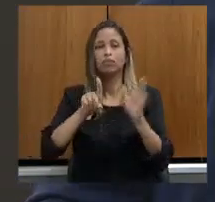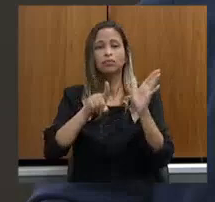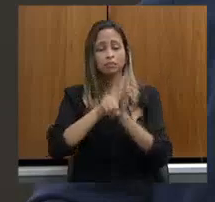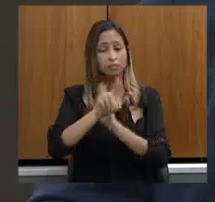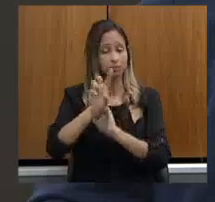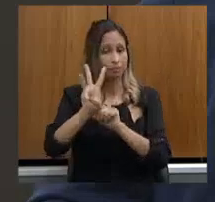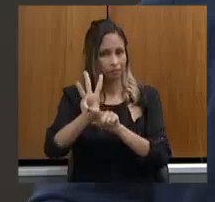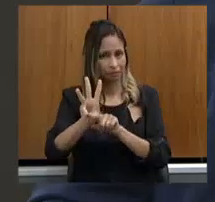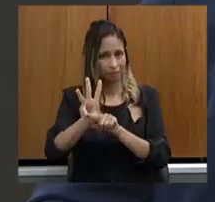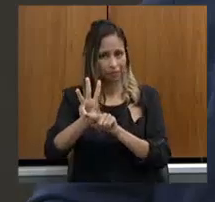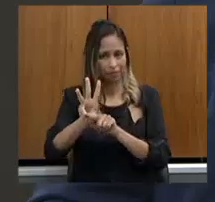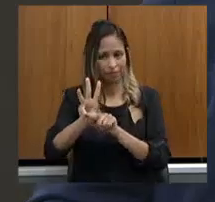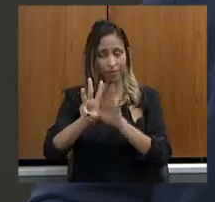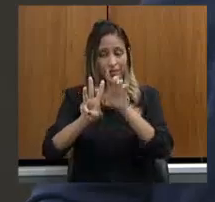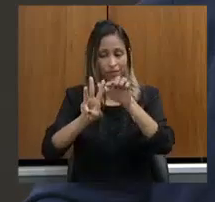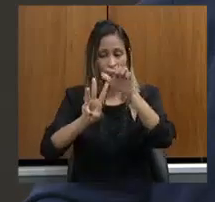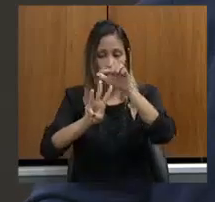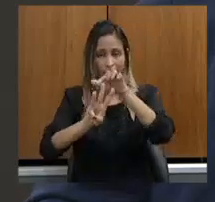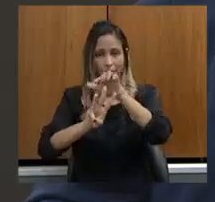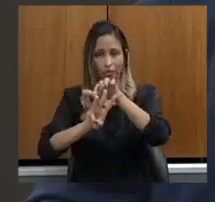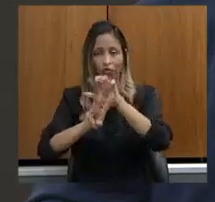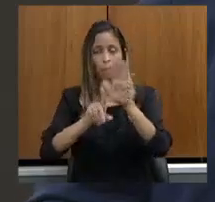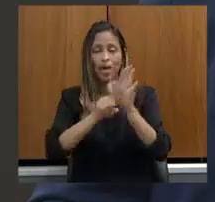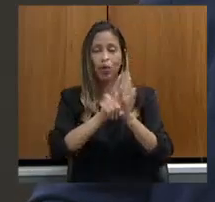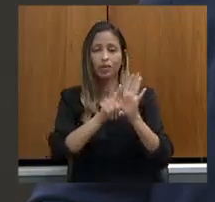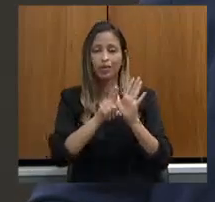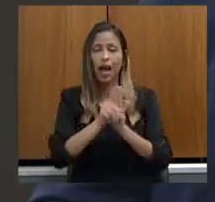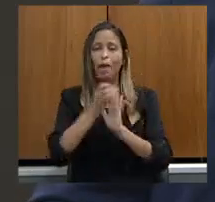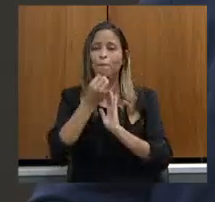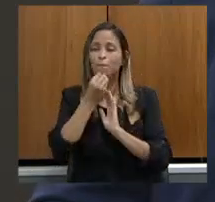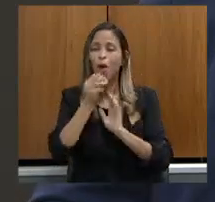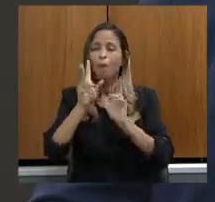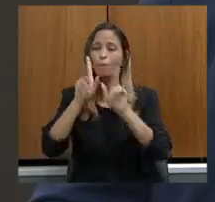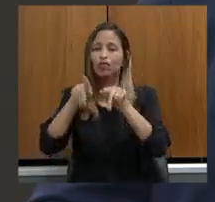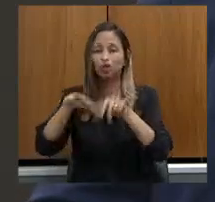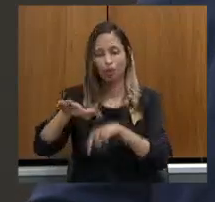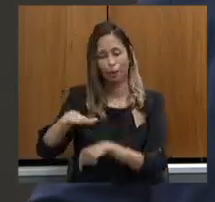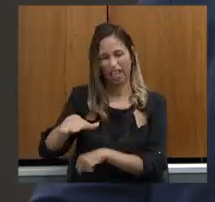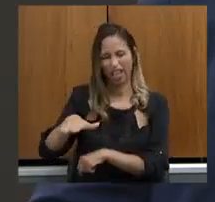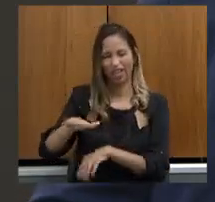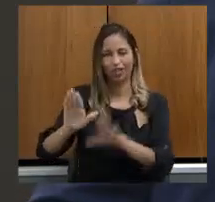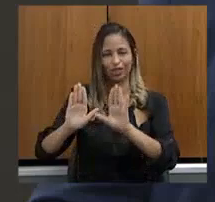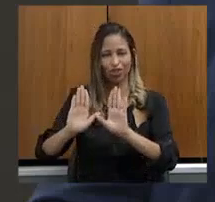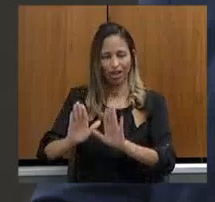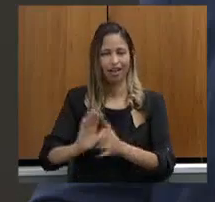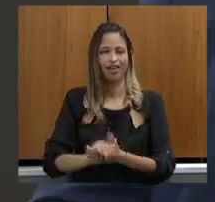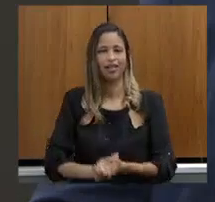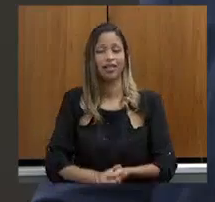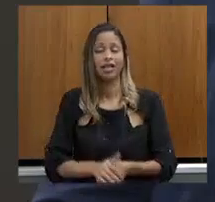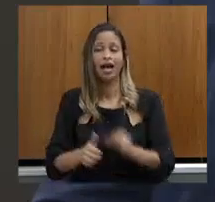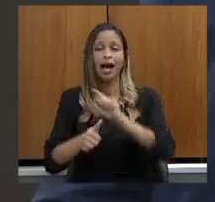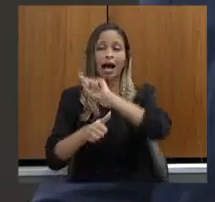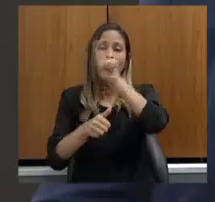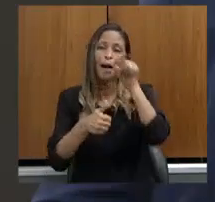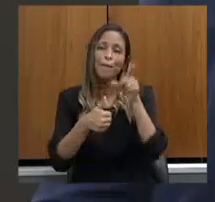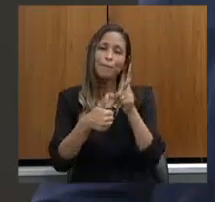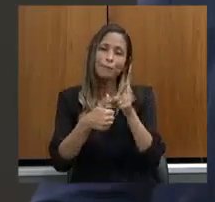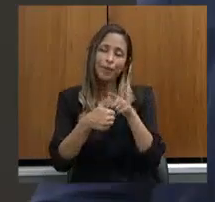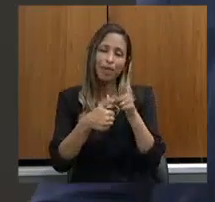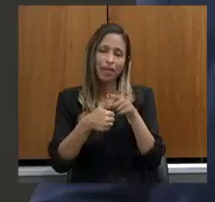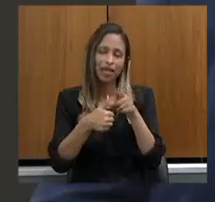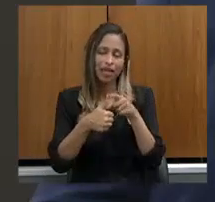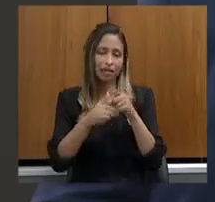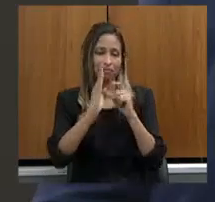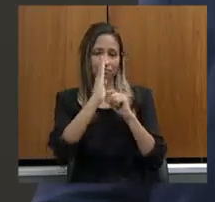para os três Tá bem vou separar didaticamente como boa professora primária que sou a primeira questão eu queria